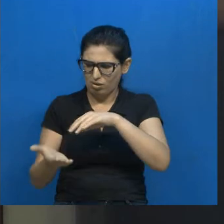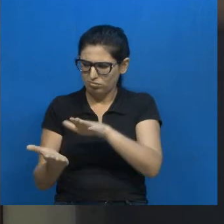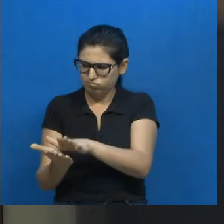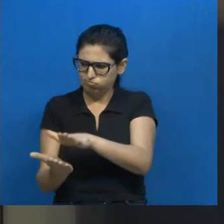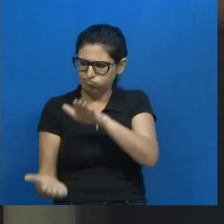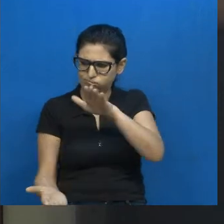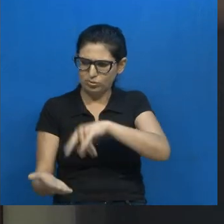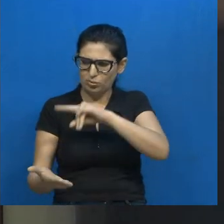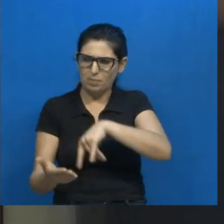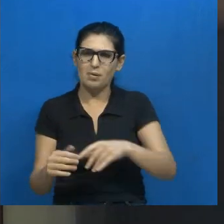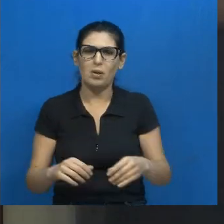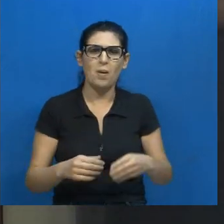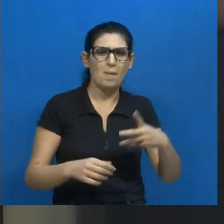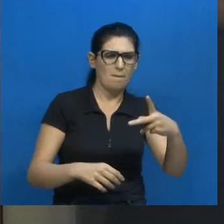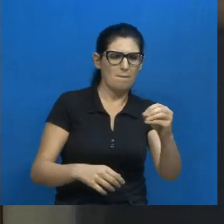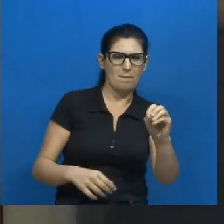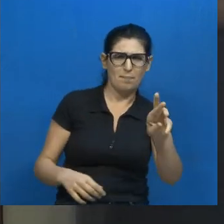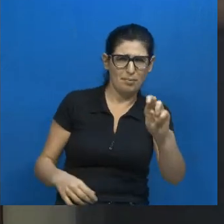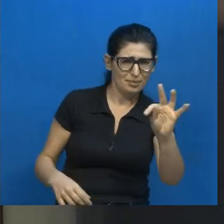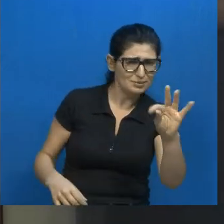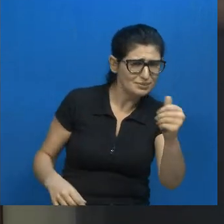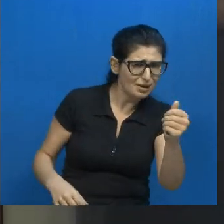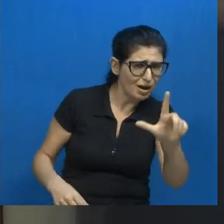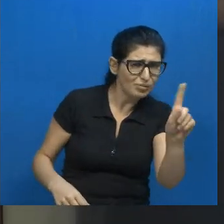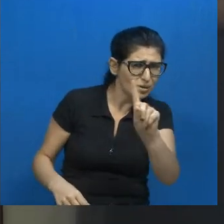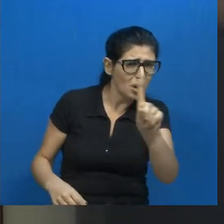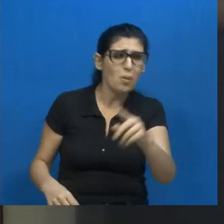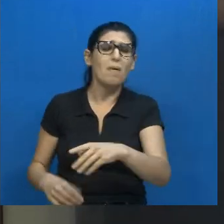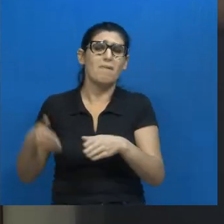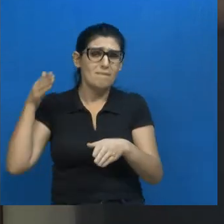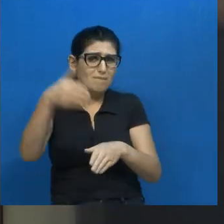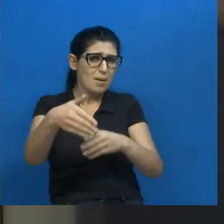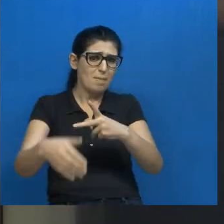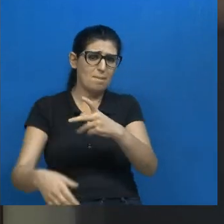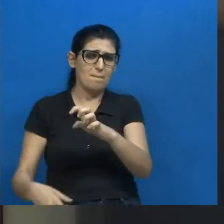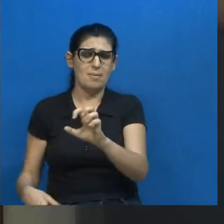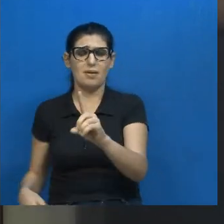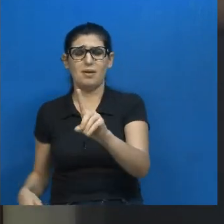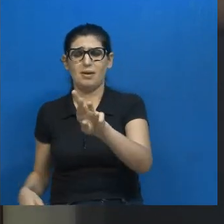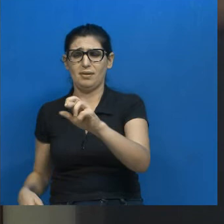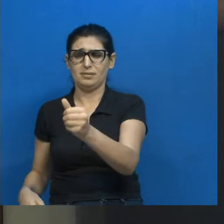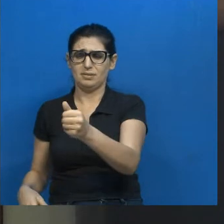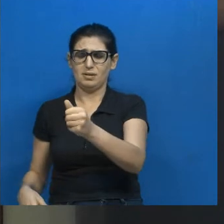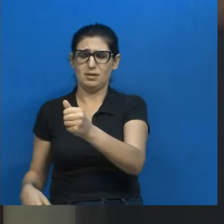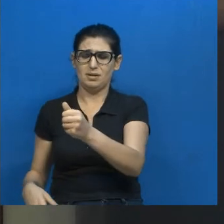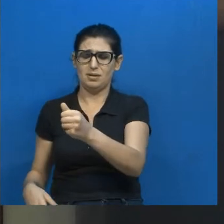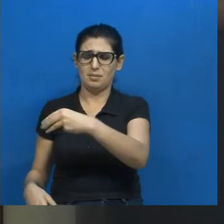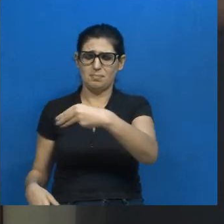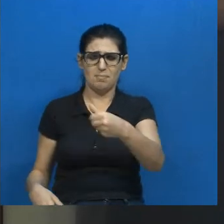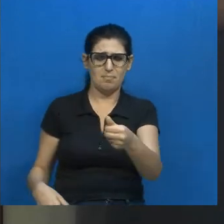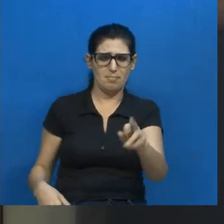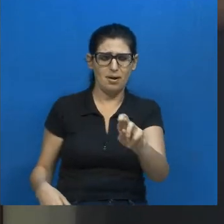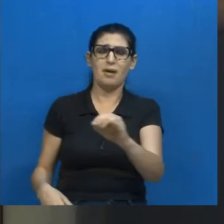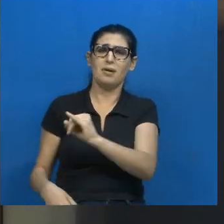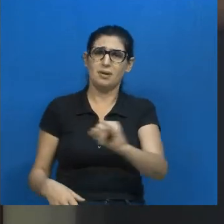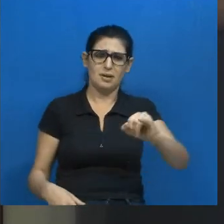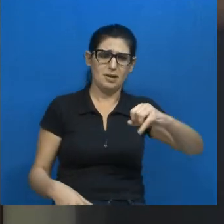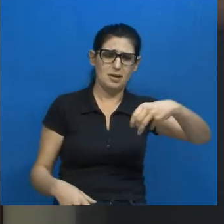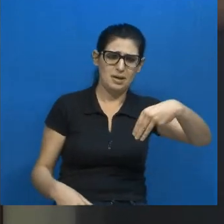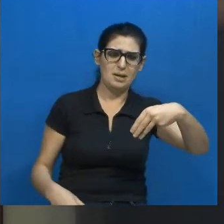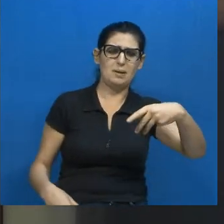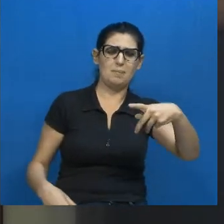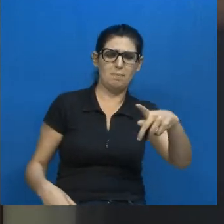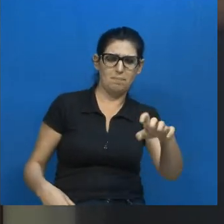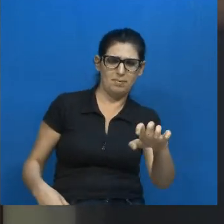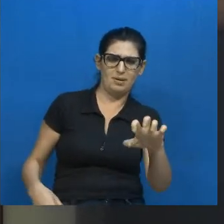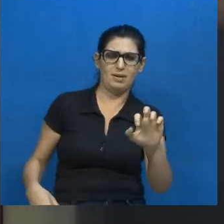Portal. O ônibus passa no Pedra Mar, Imperial e Nova Esperança, do qual os passageiros são deixados, porque não